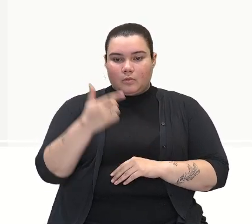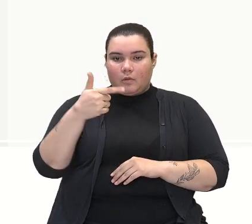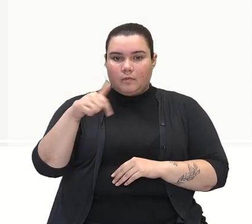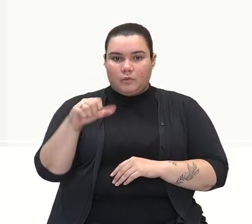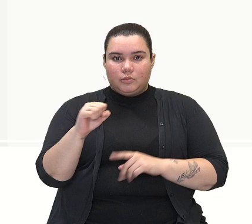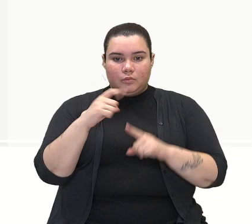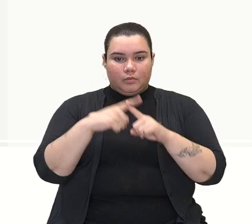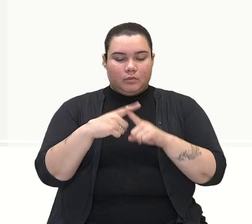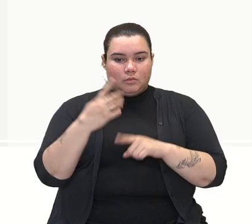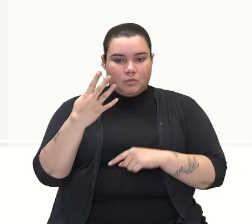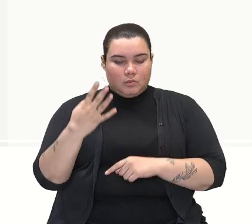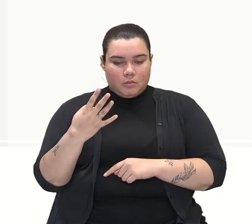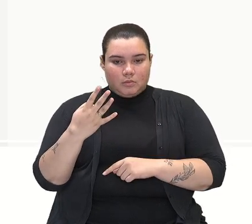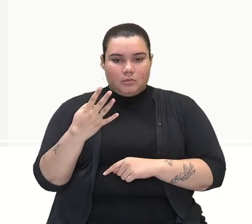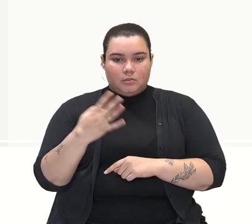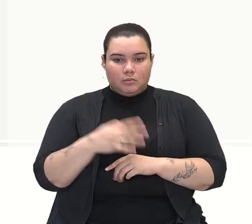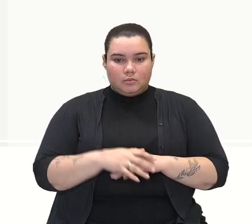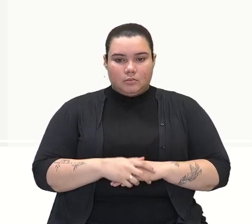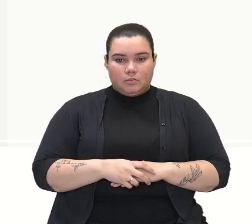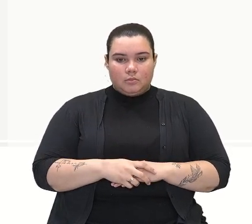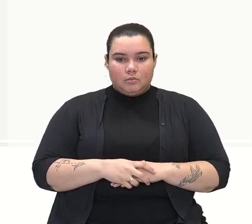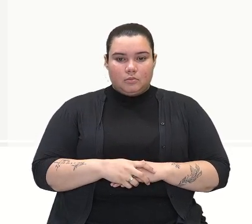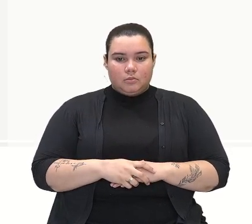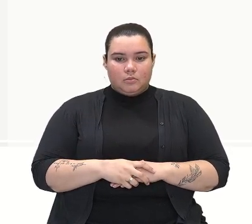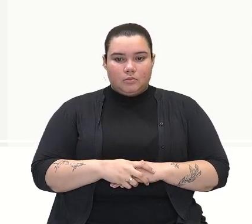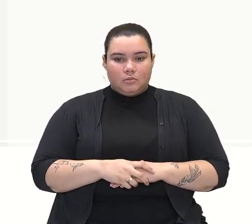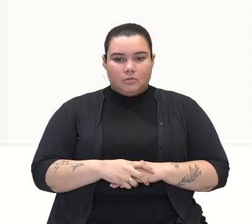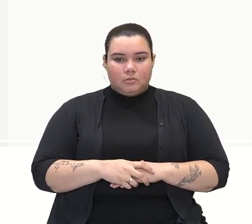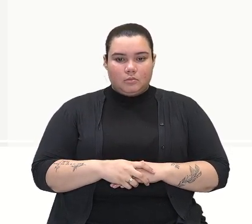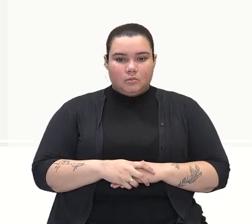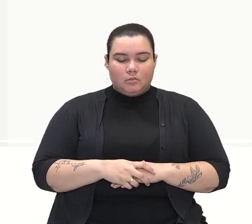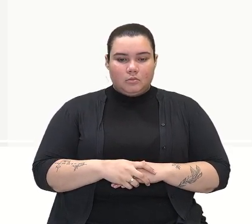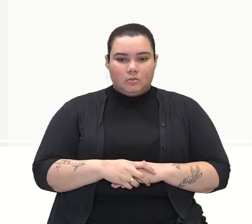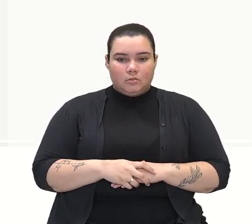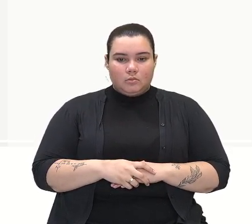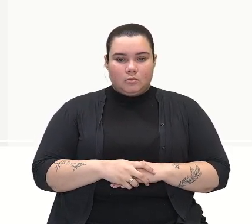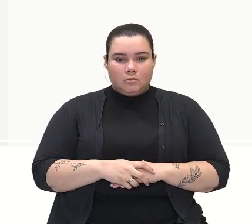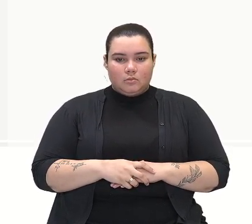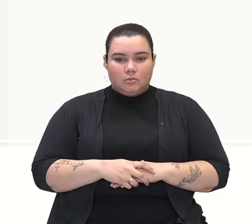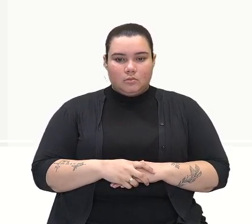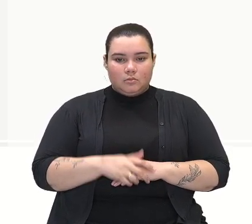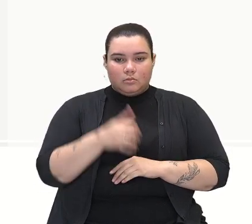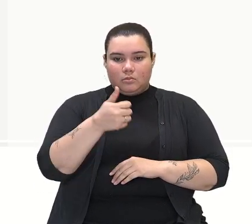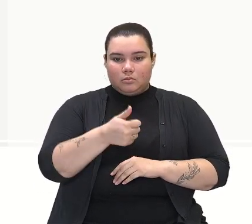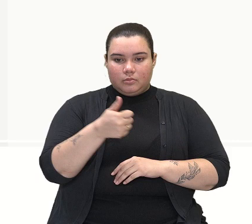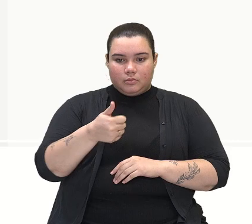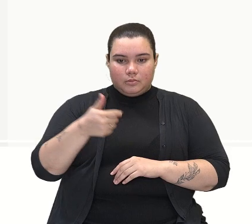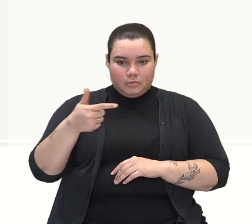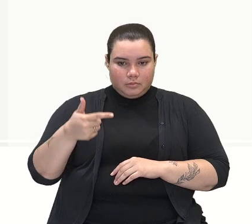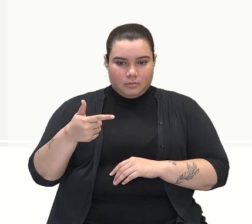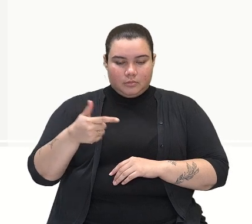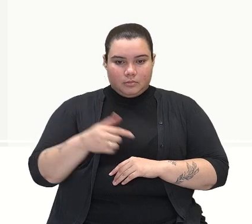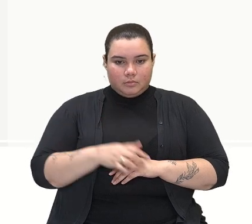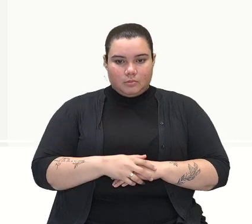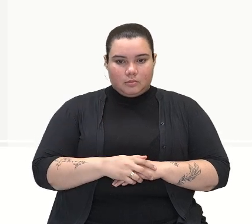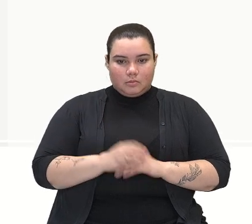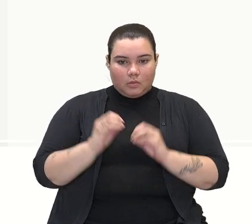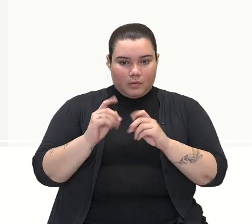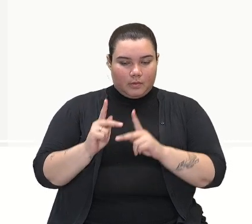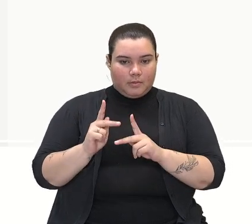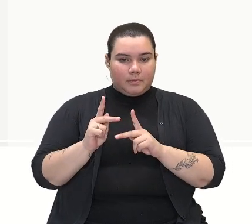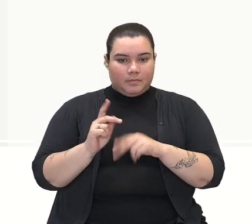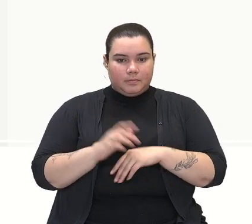28 vezes 4, vamos ter aqui 32, vai subir 3, 112. Vamos guardar esse resultado